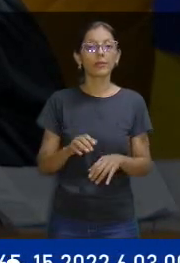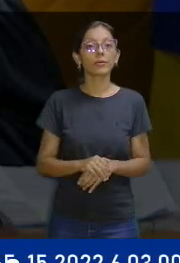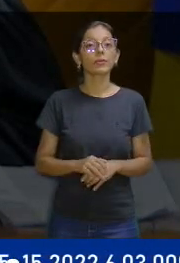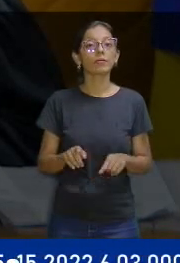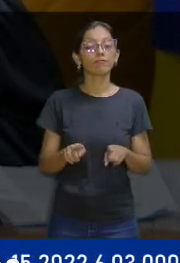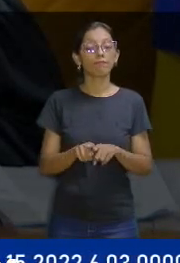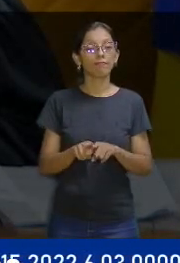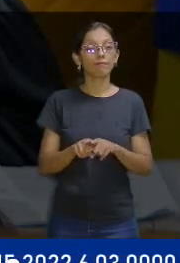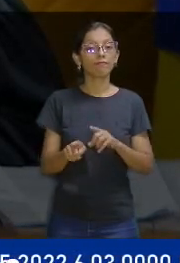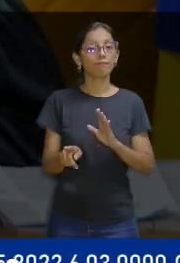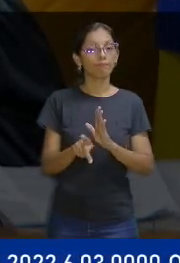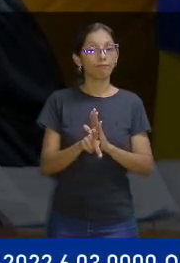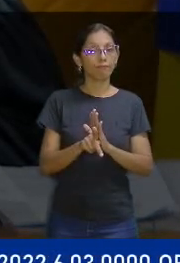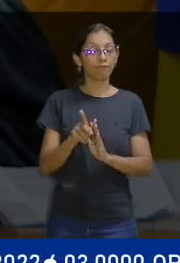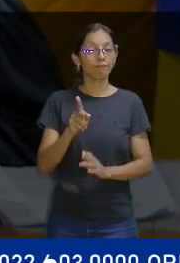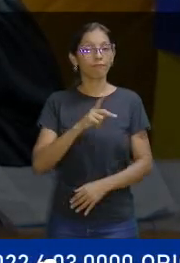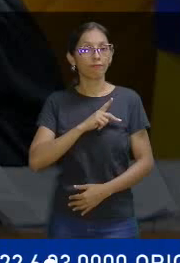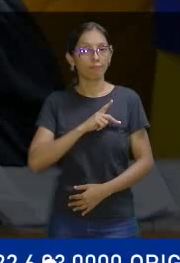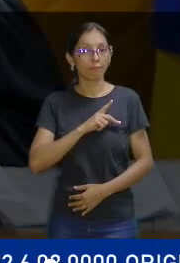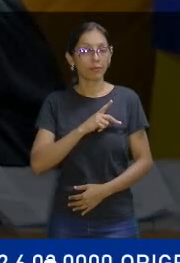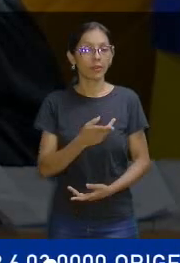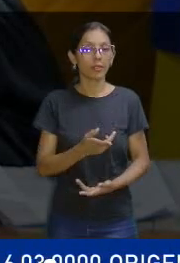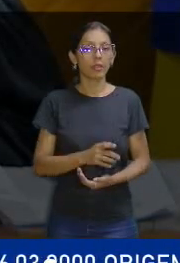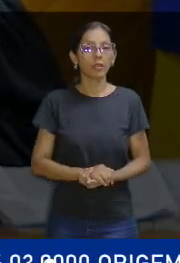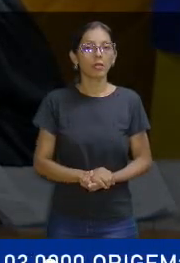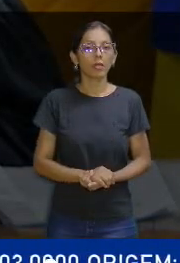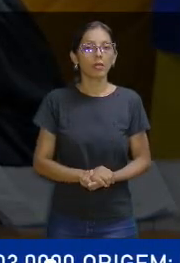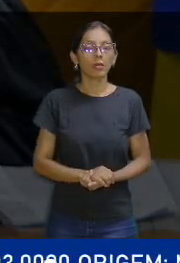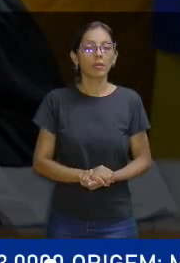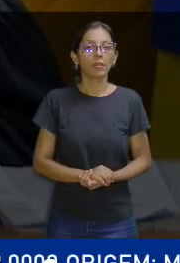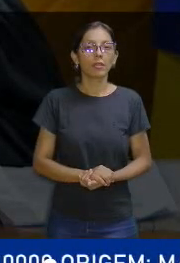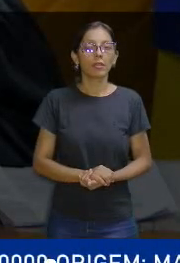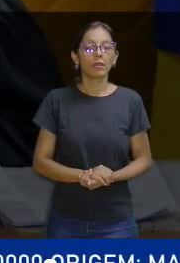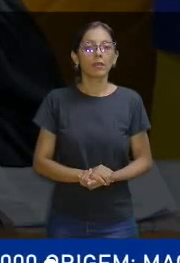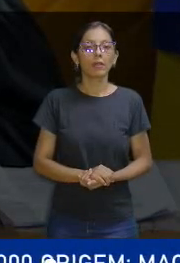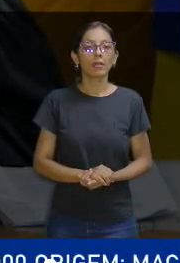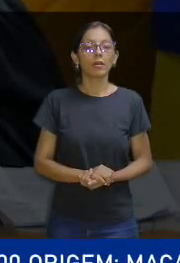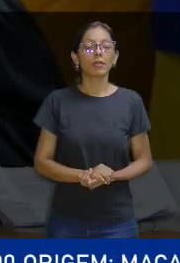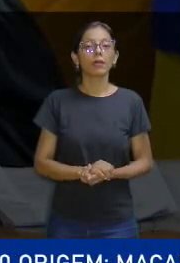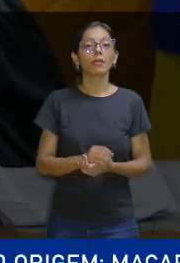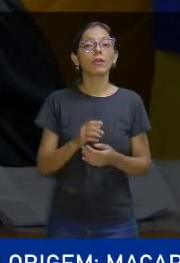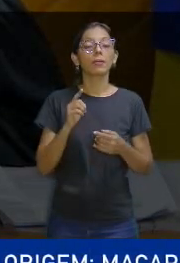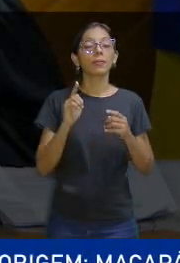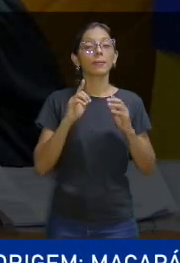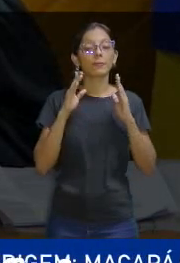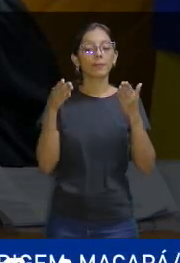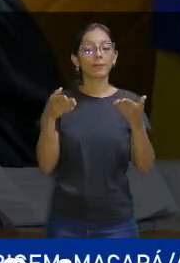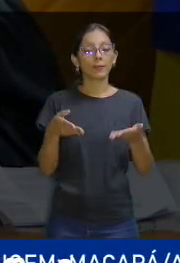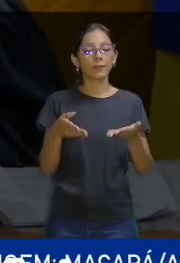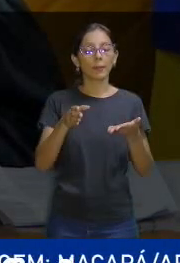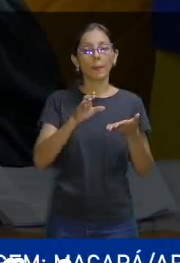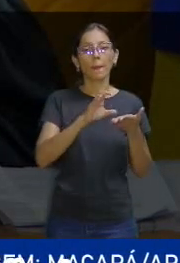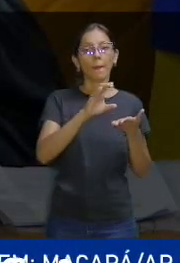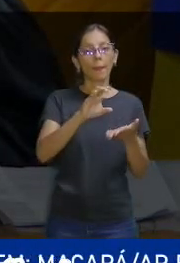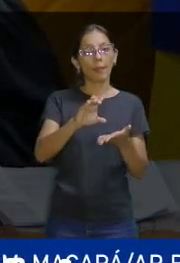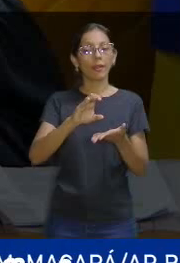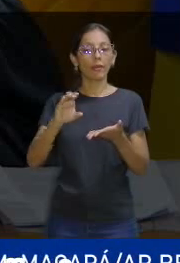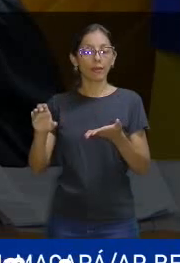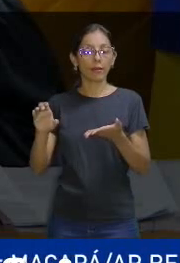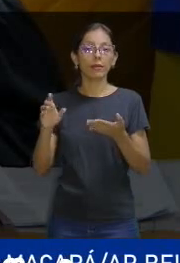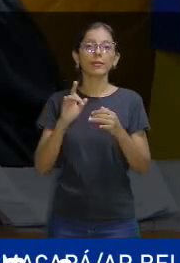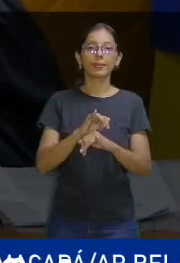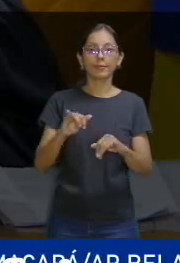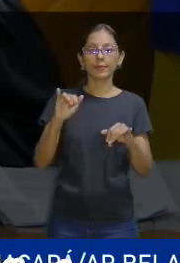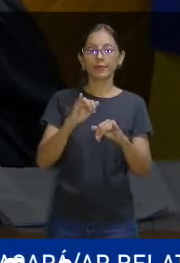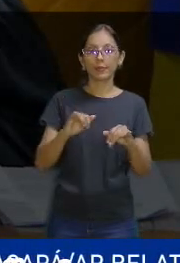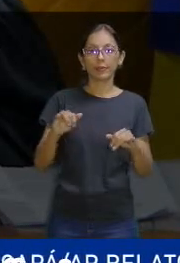dos recursos envolvidos, oriundos do Fundo Especial de Financiamento de Campanha, FEFC,